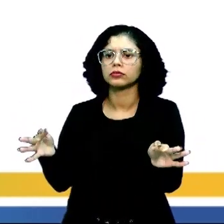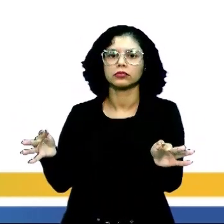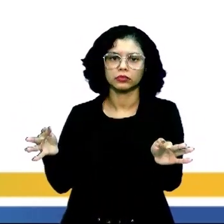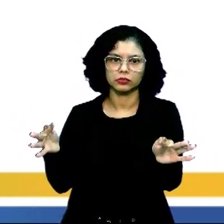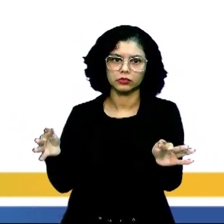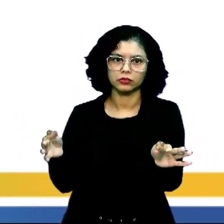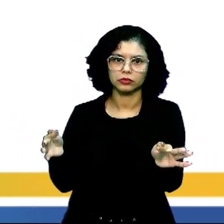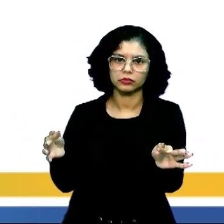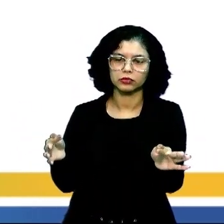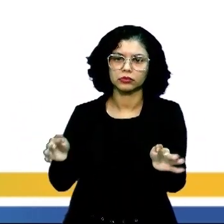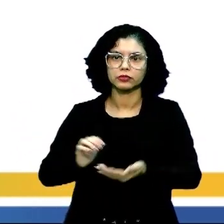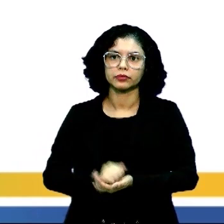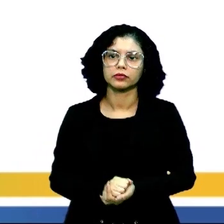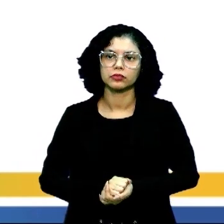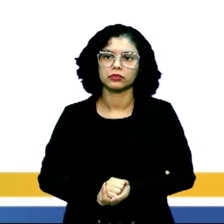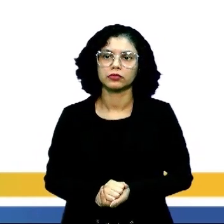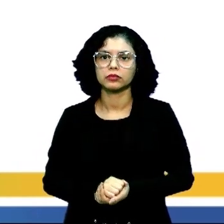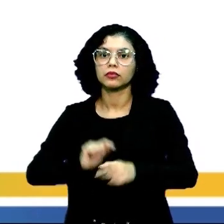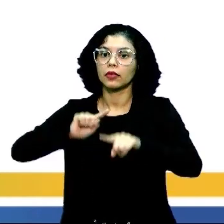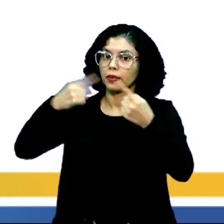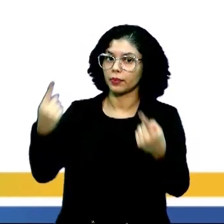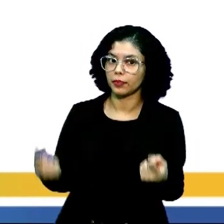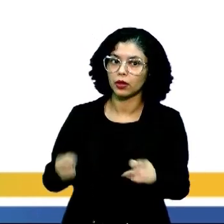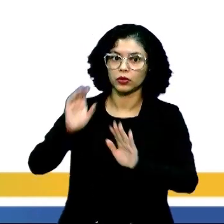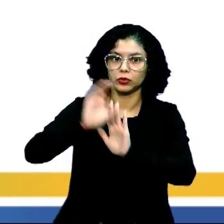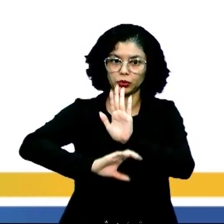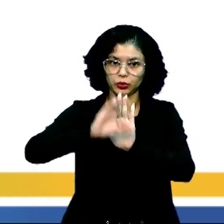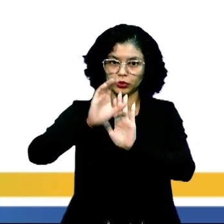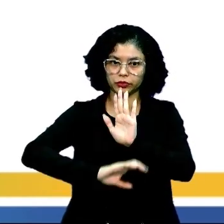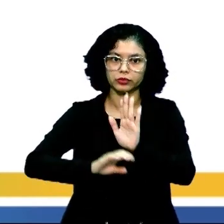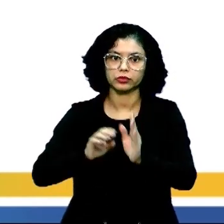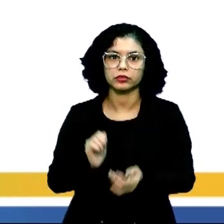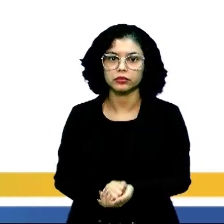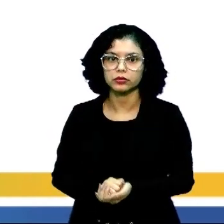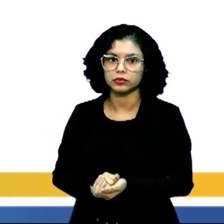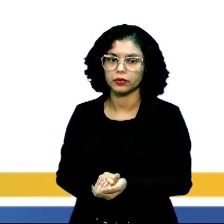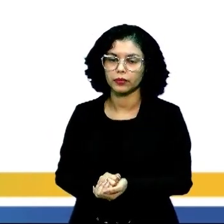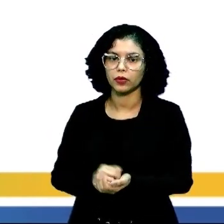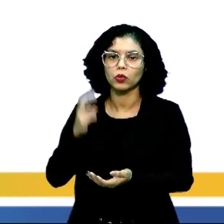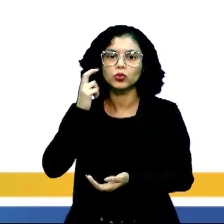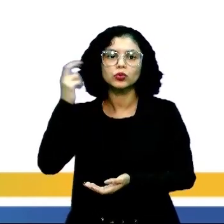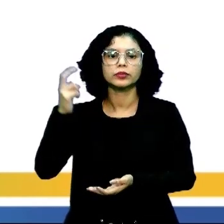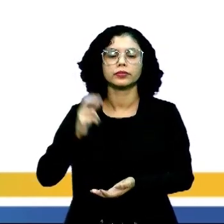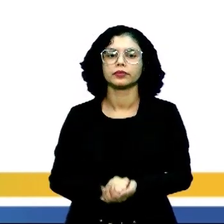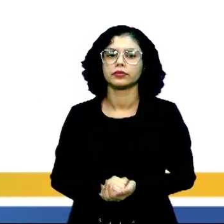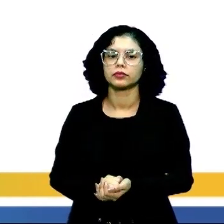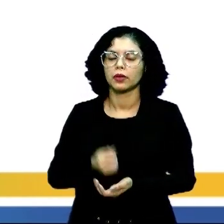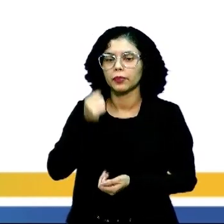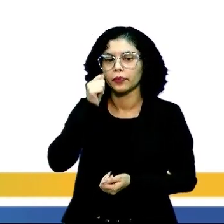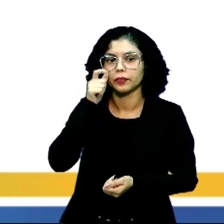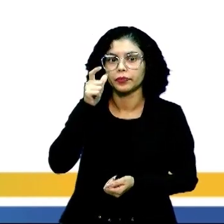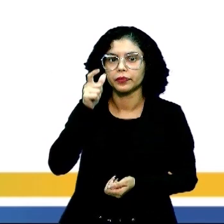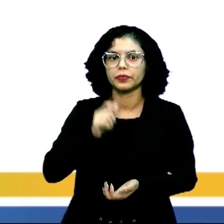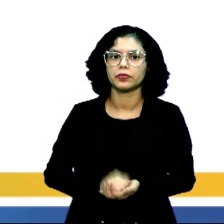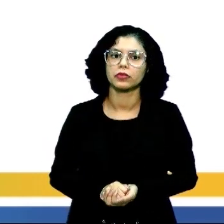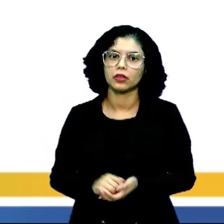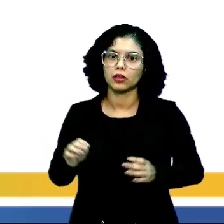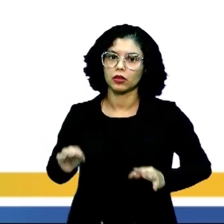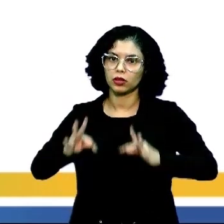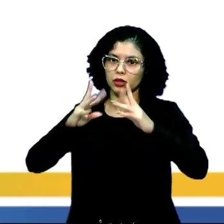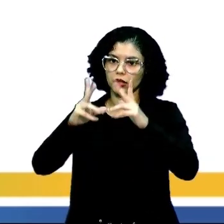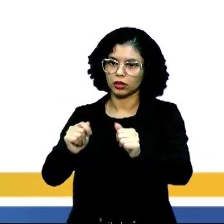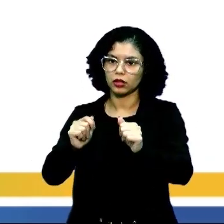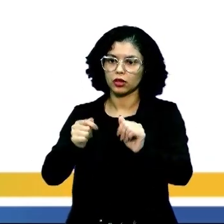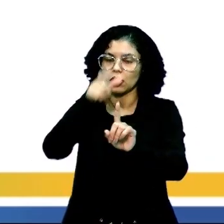um posicionamento, né? Mais um conceito a respeito de cultura. Mas prestem bem atenção, tudo